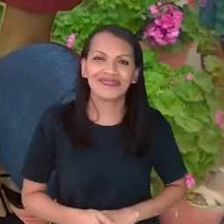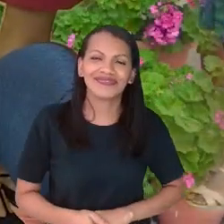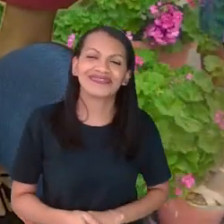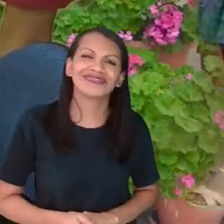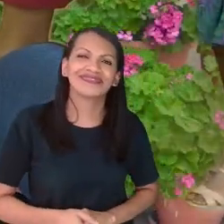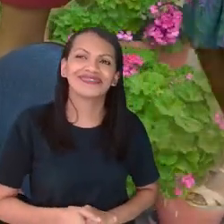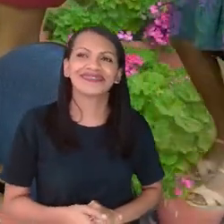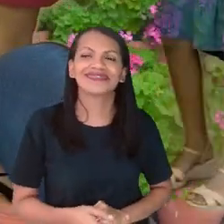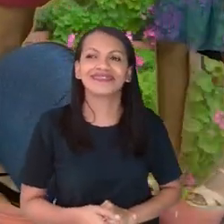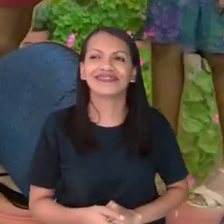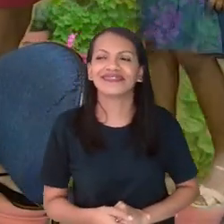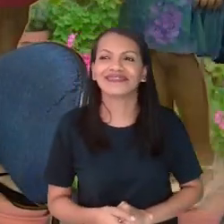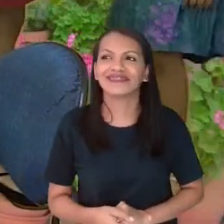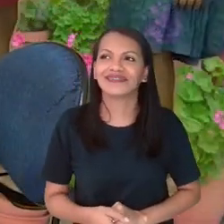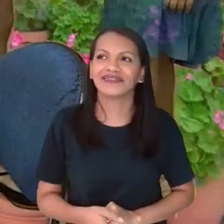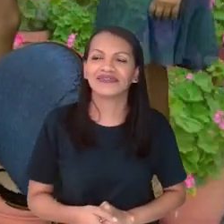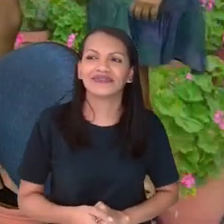aí!